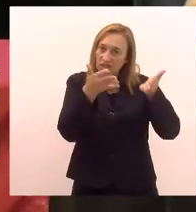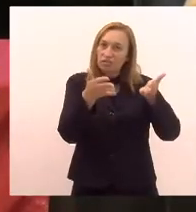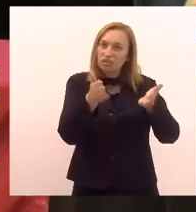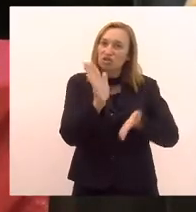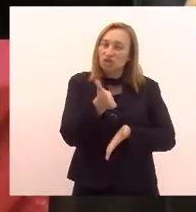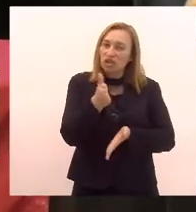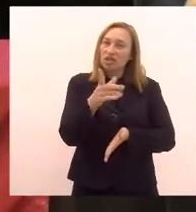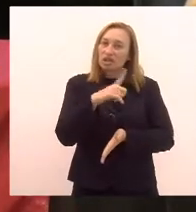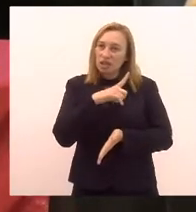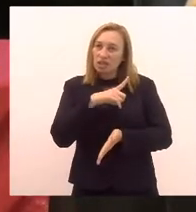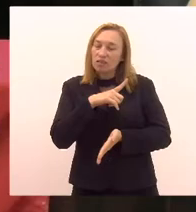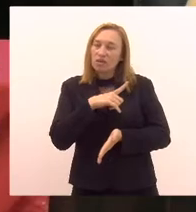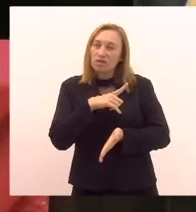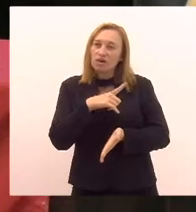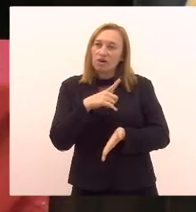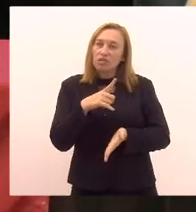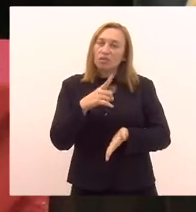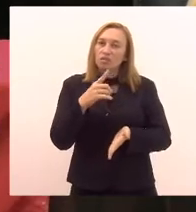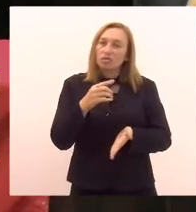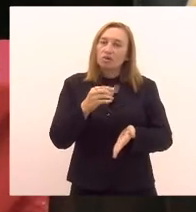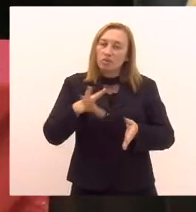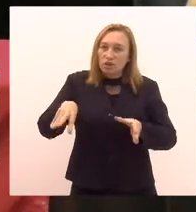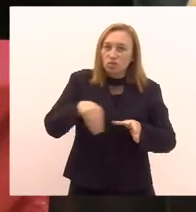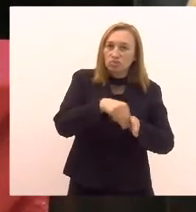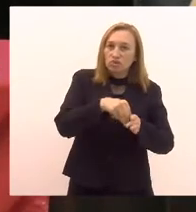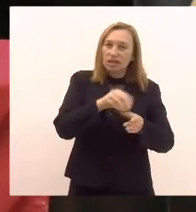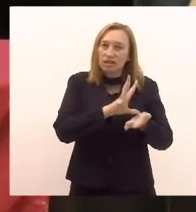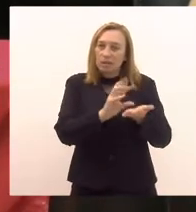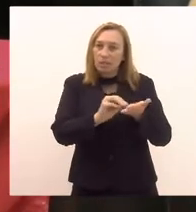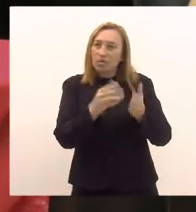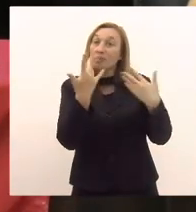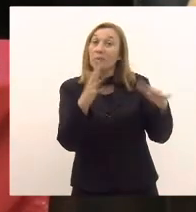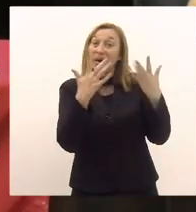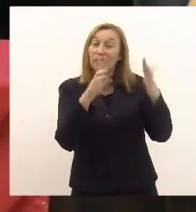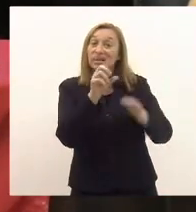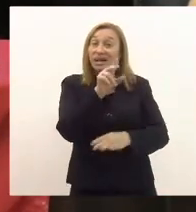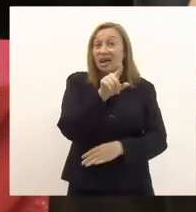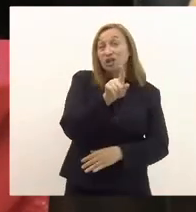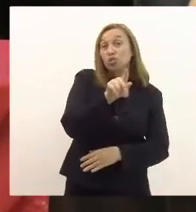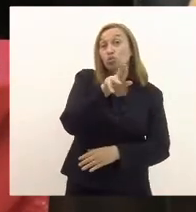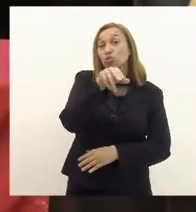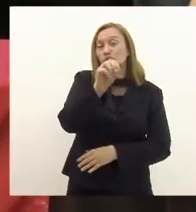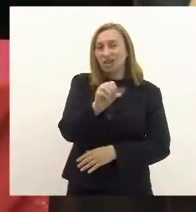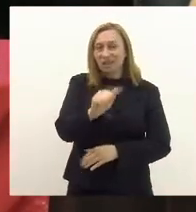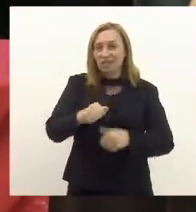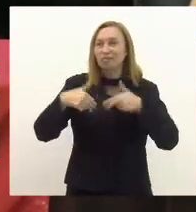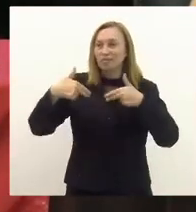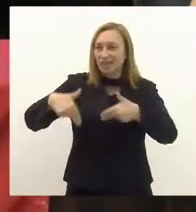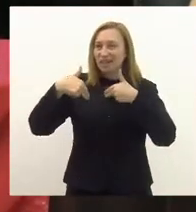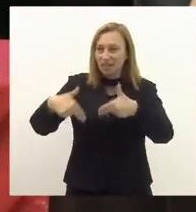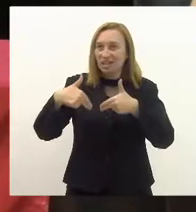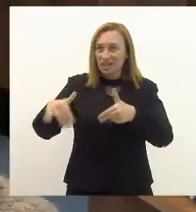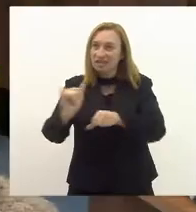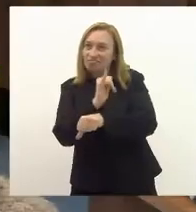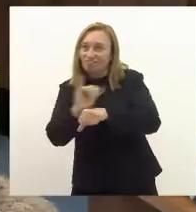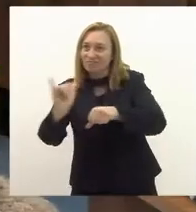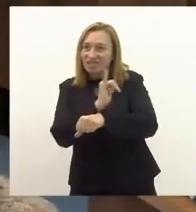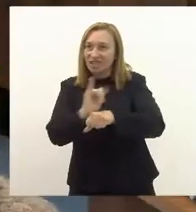clima favorável a isso aqui entrar em pauta. Então, parabéns à Duda aqui, que é uma militante